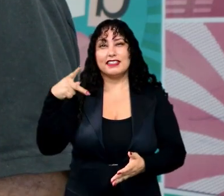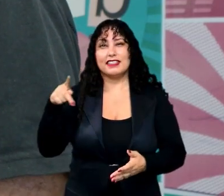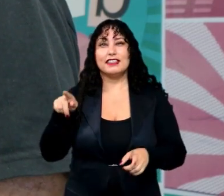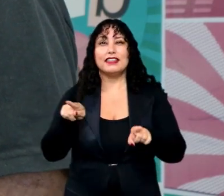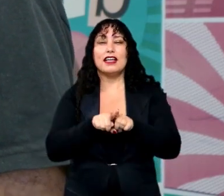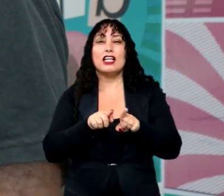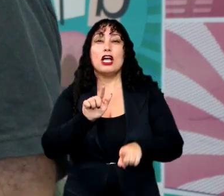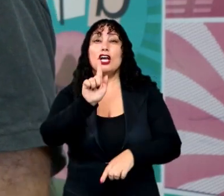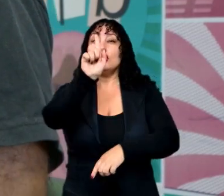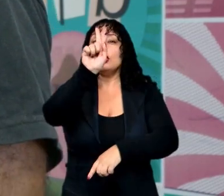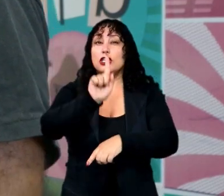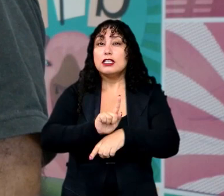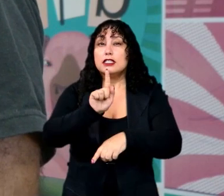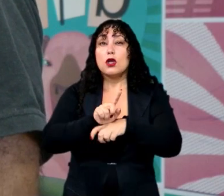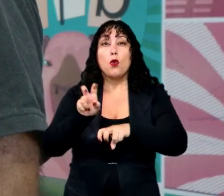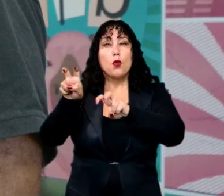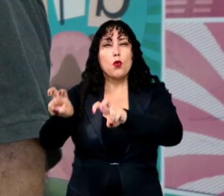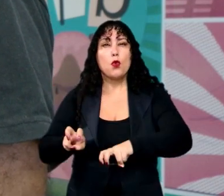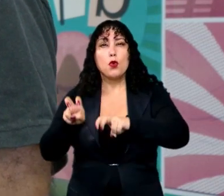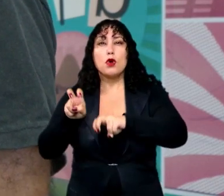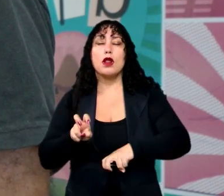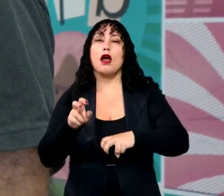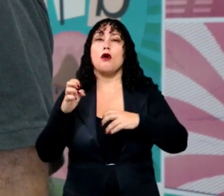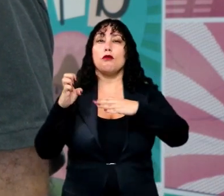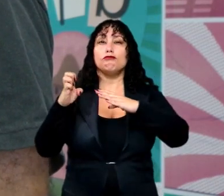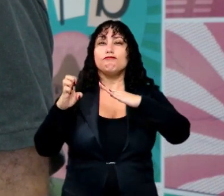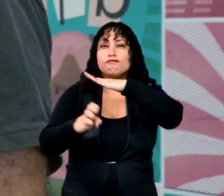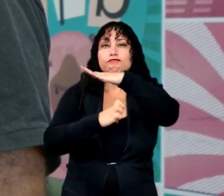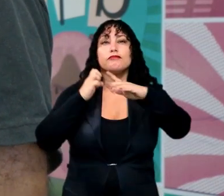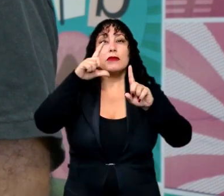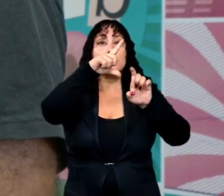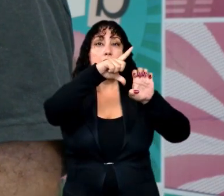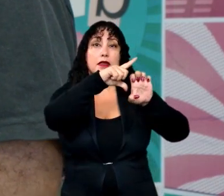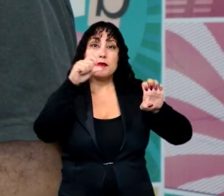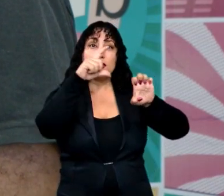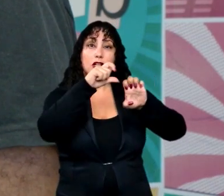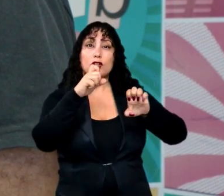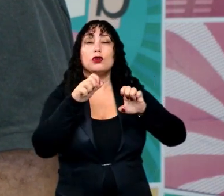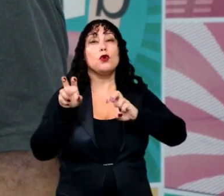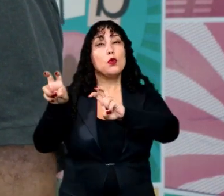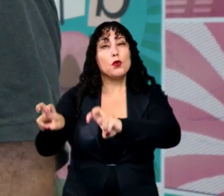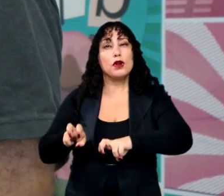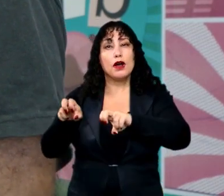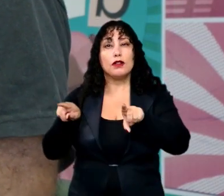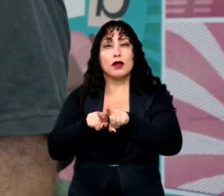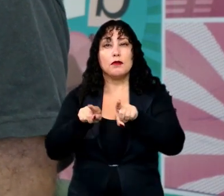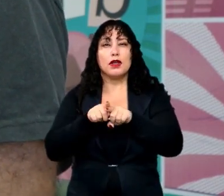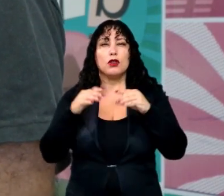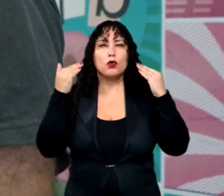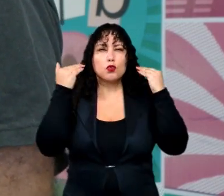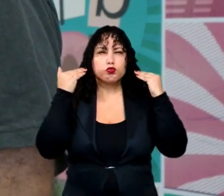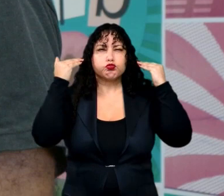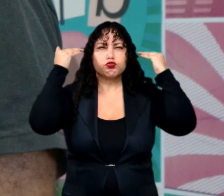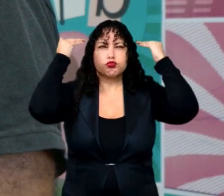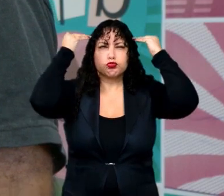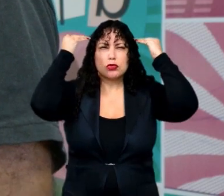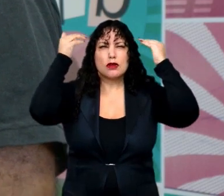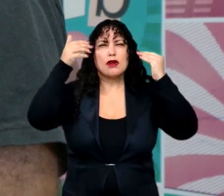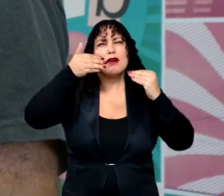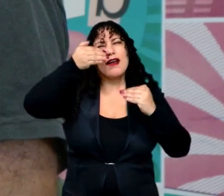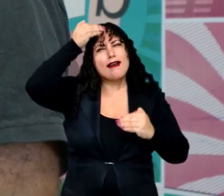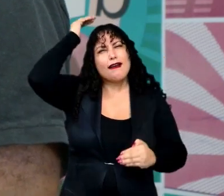gestão Rural e cooperativismo e empreendedorismo Rural também e tenho cabelos curtos um pouco